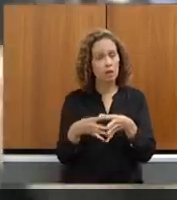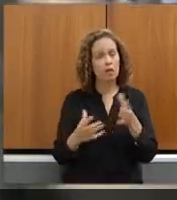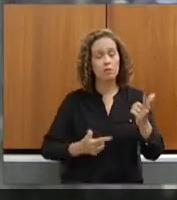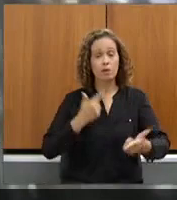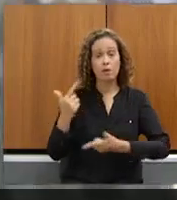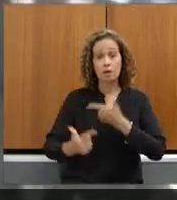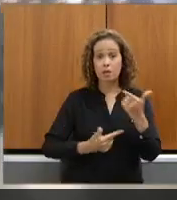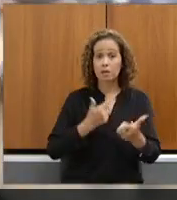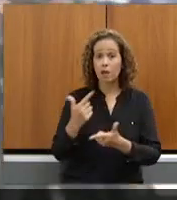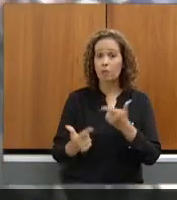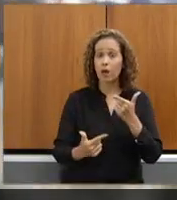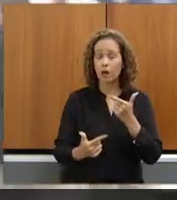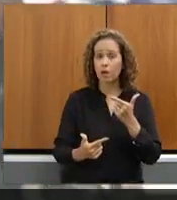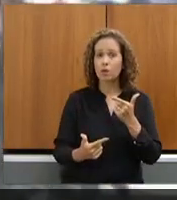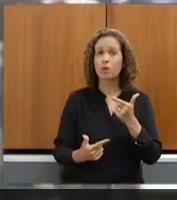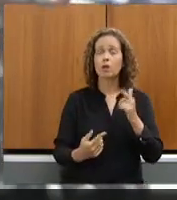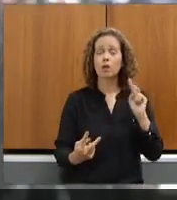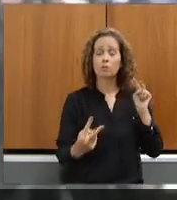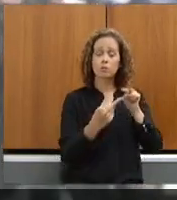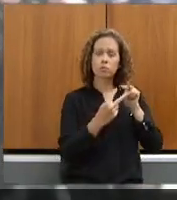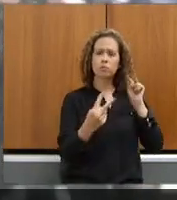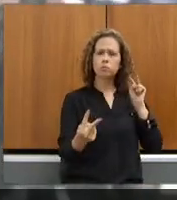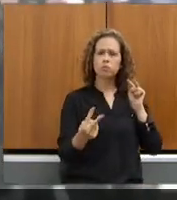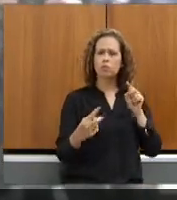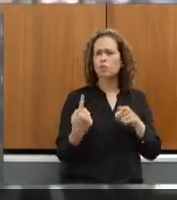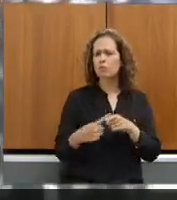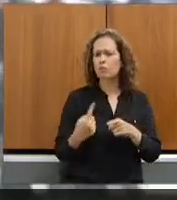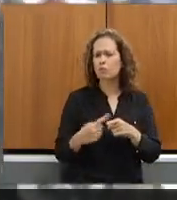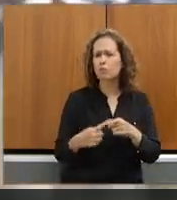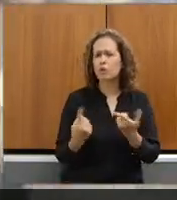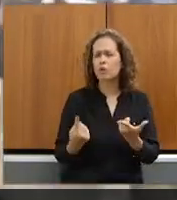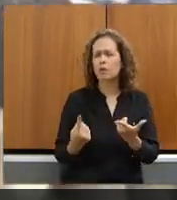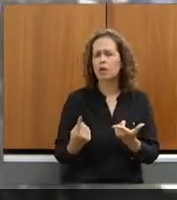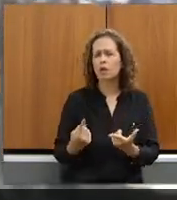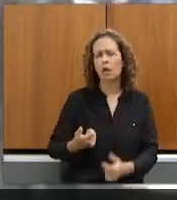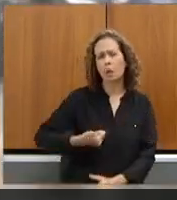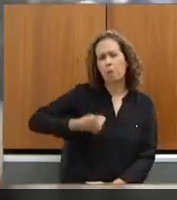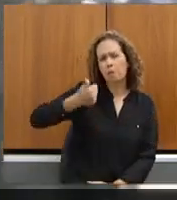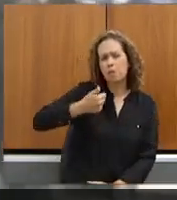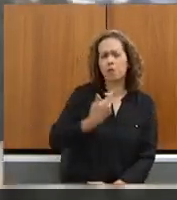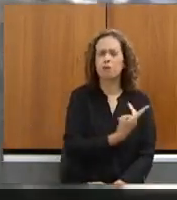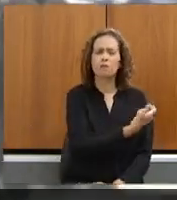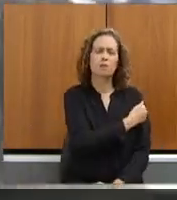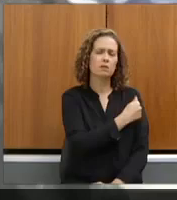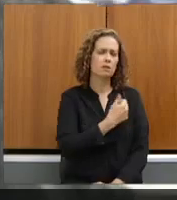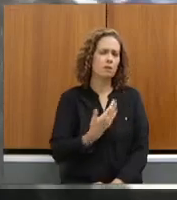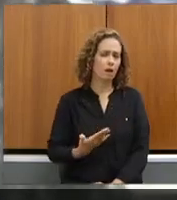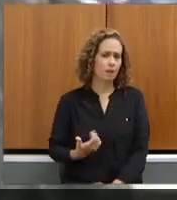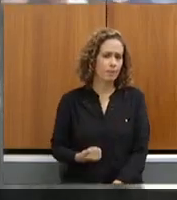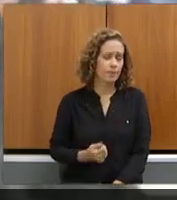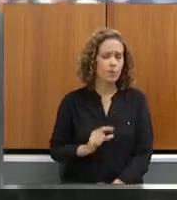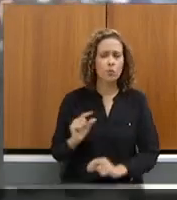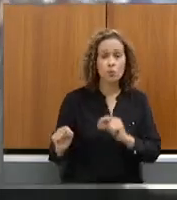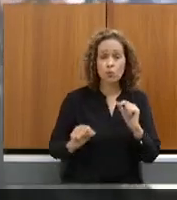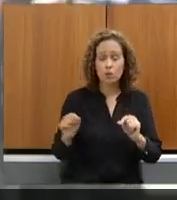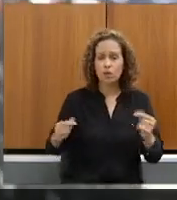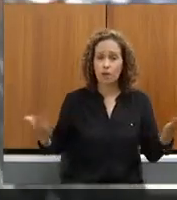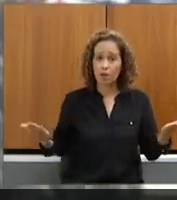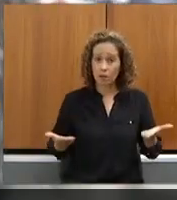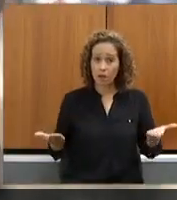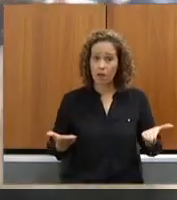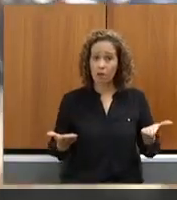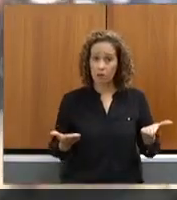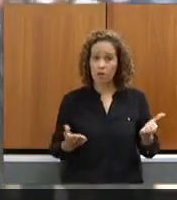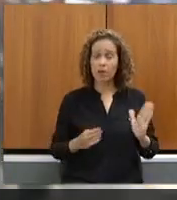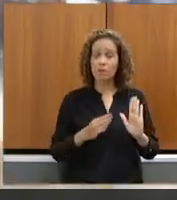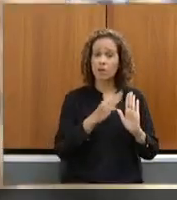trabalho remoto estaria no grupo de prioridade quais as medidas que o Senhor venha a adotar amor que eu acho que o